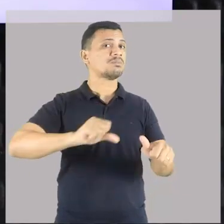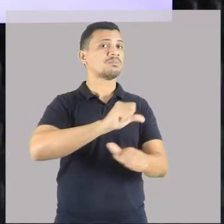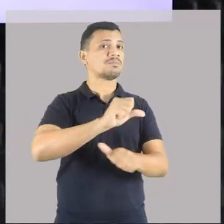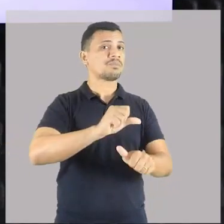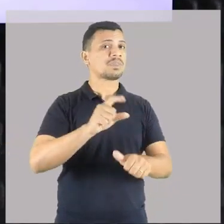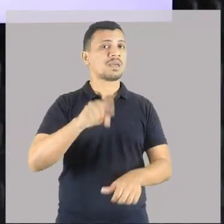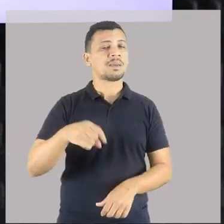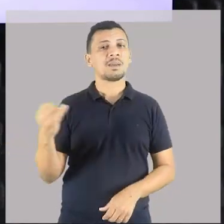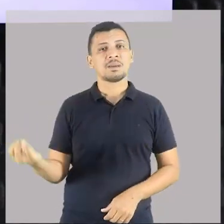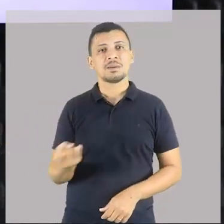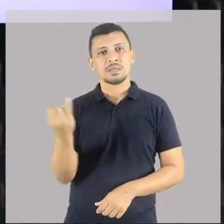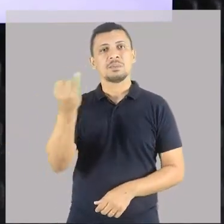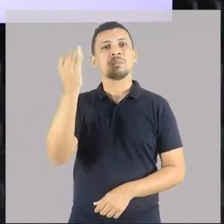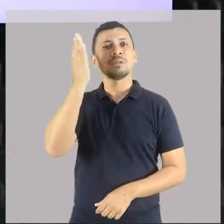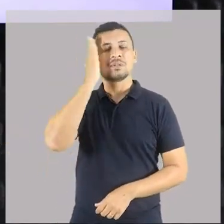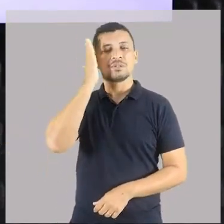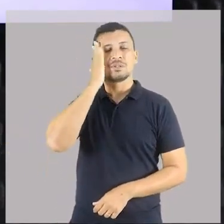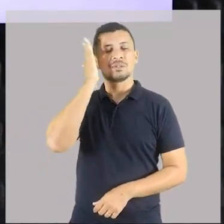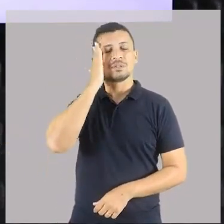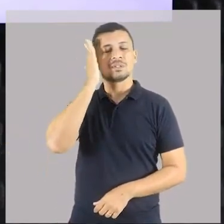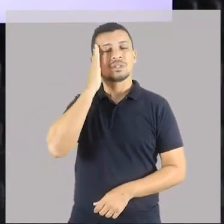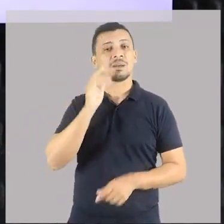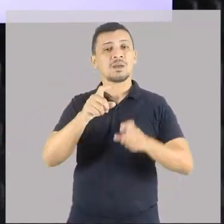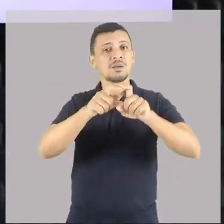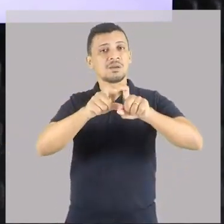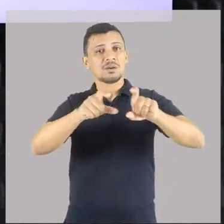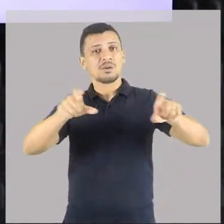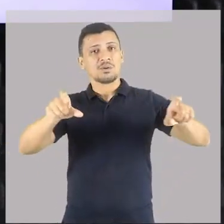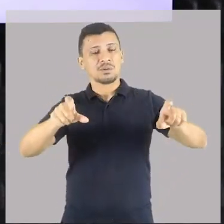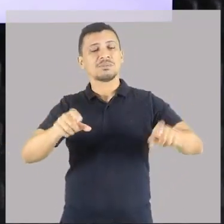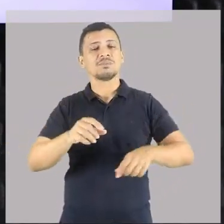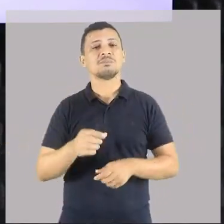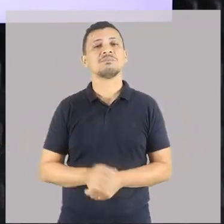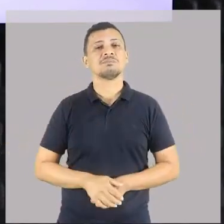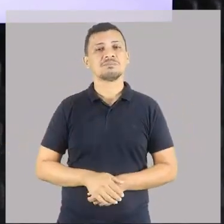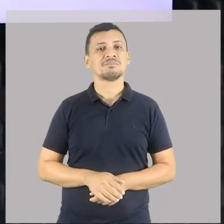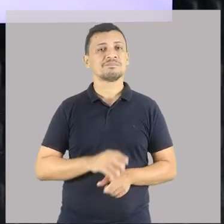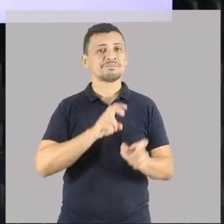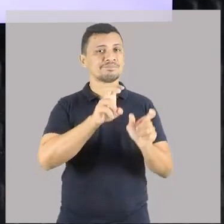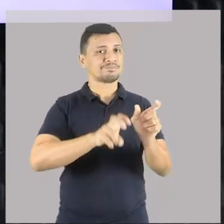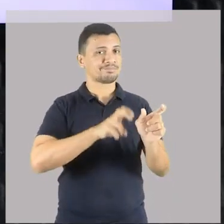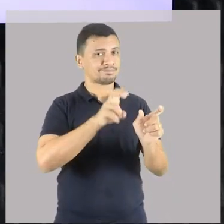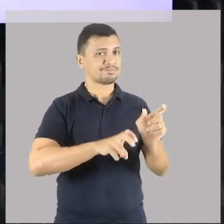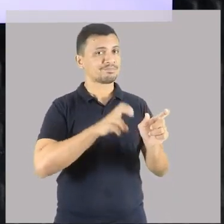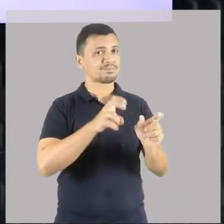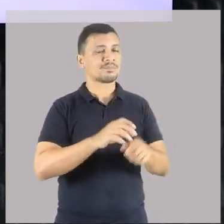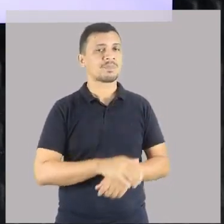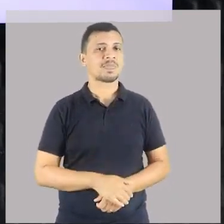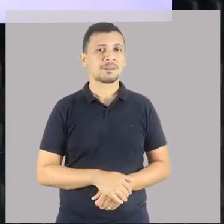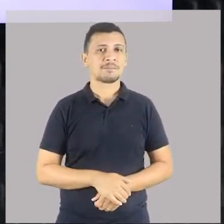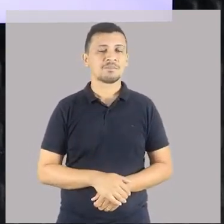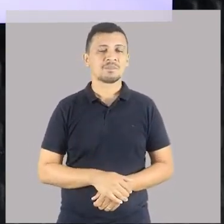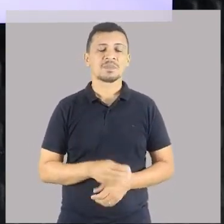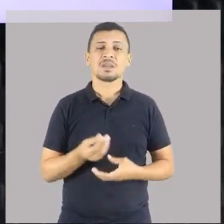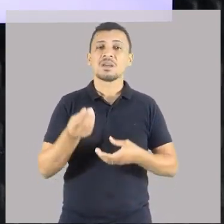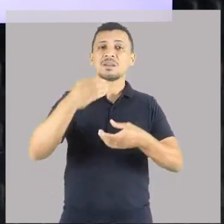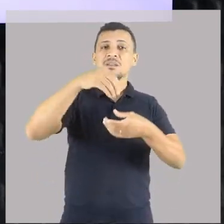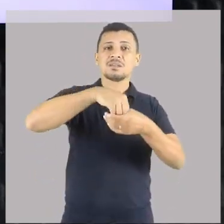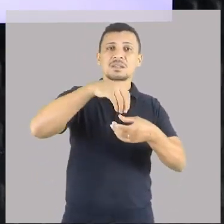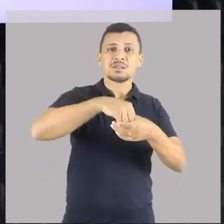que é importante nós termos em mente em relação às orações adverbiais. Vamos recapitular aqui. Dentro das